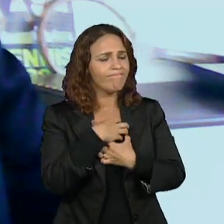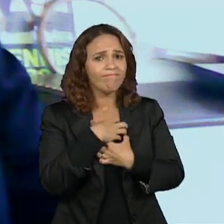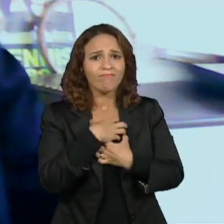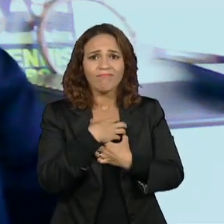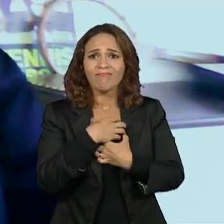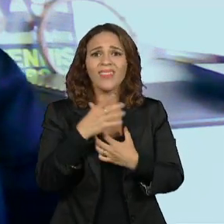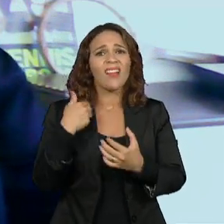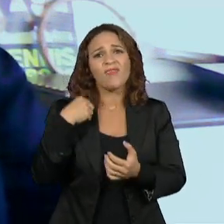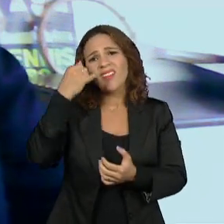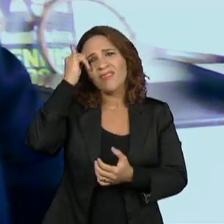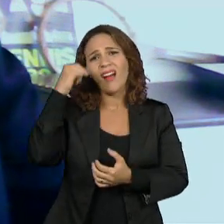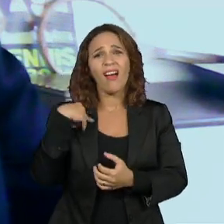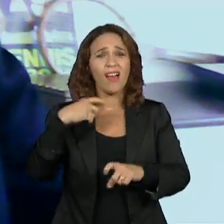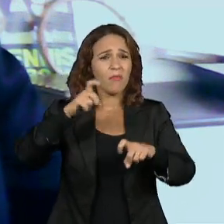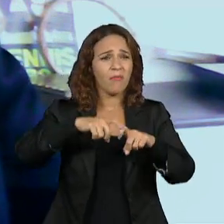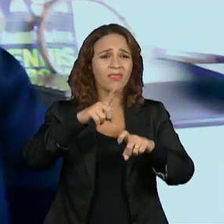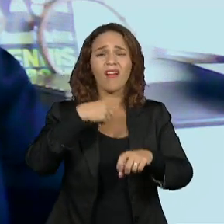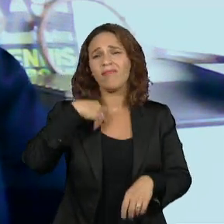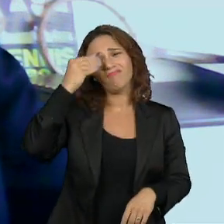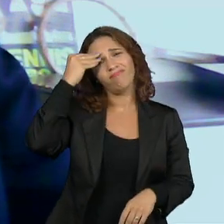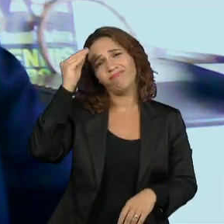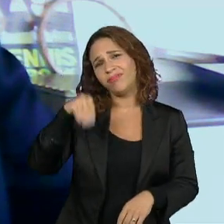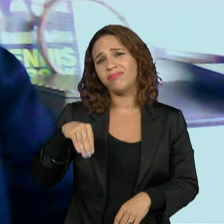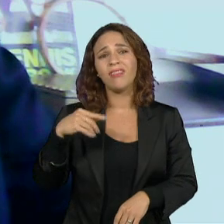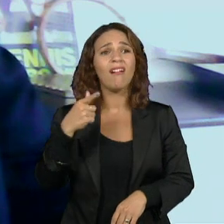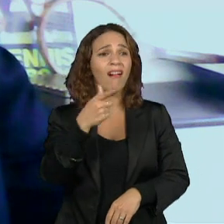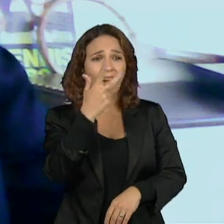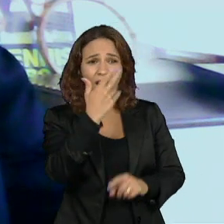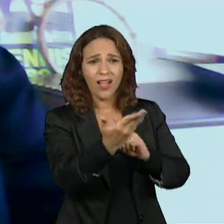deixar de procurar algum tipo de ajuda